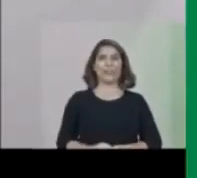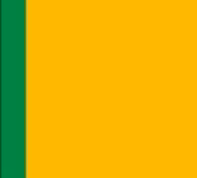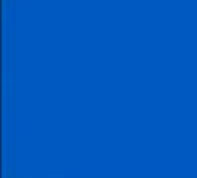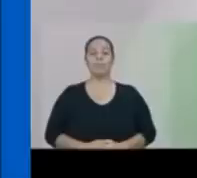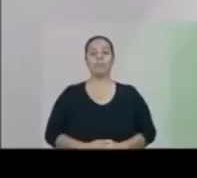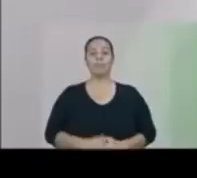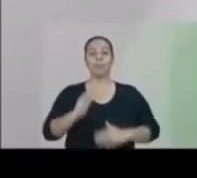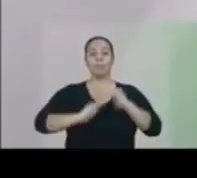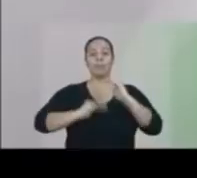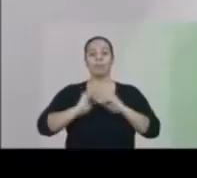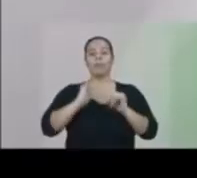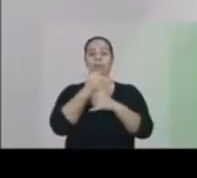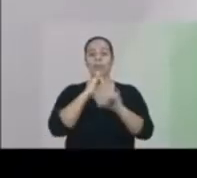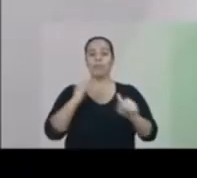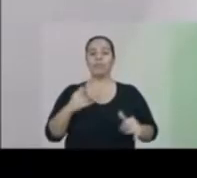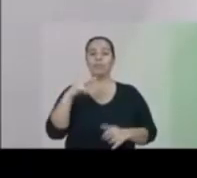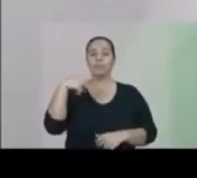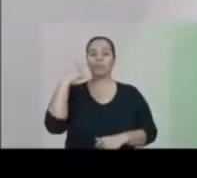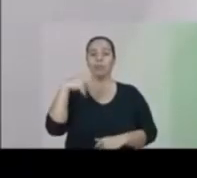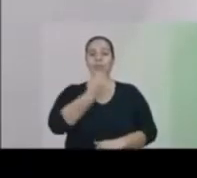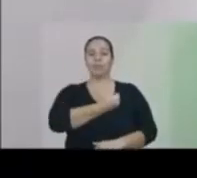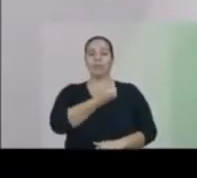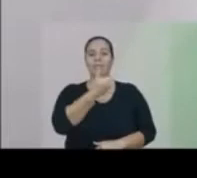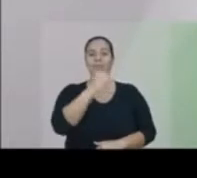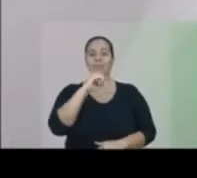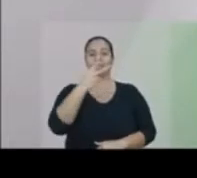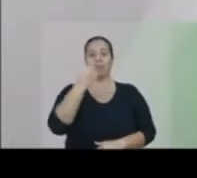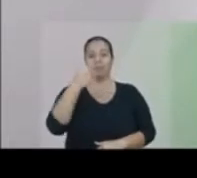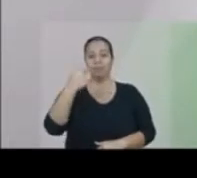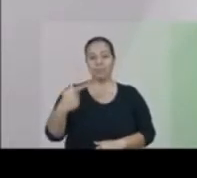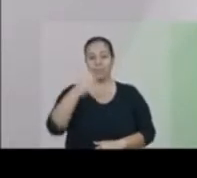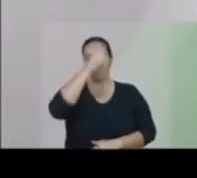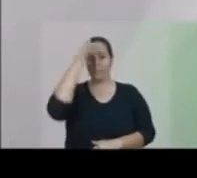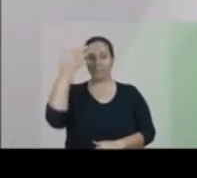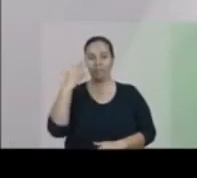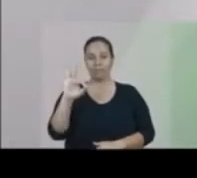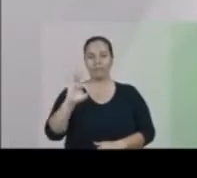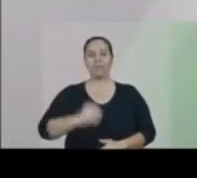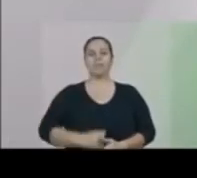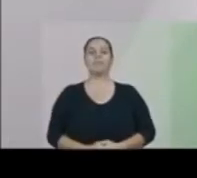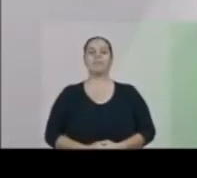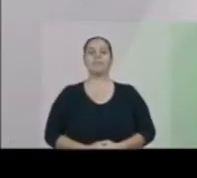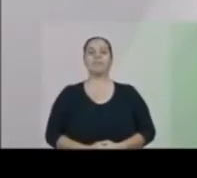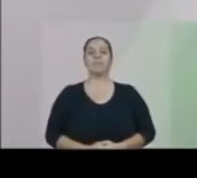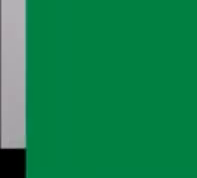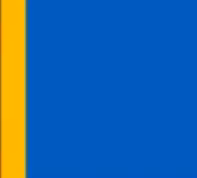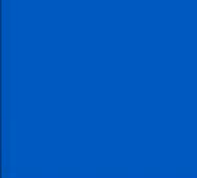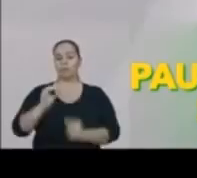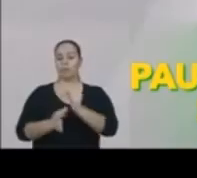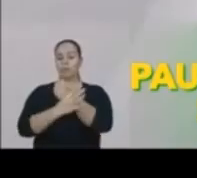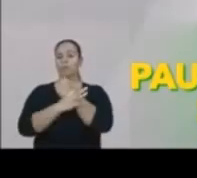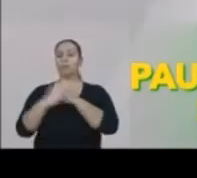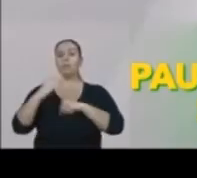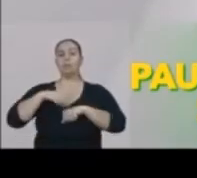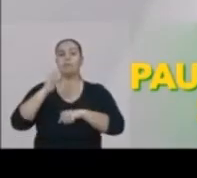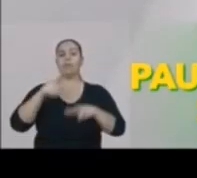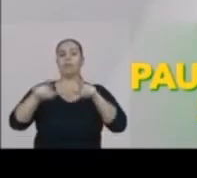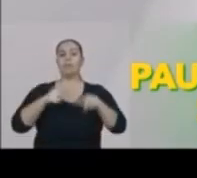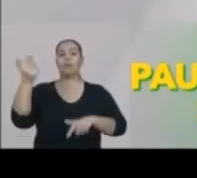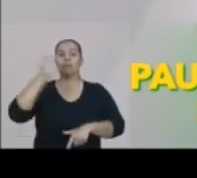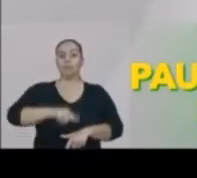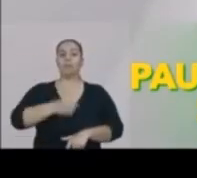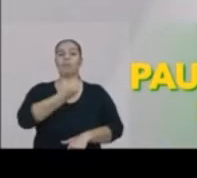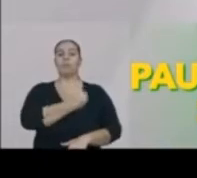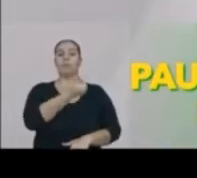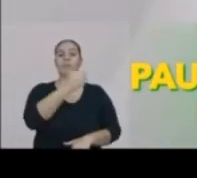10. Doutor Paulo Cavalcante, seu dentista, seu vereador. A saúde começa pela boca. 10207, Crivella 10. Rio mais seguro, com emprego